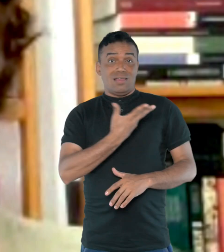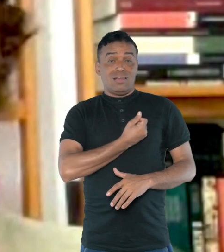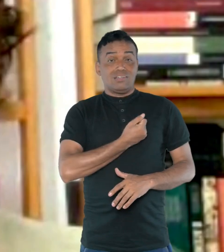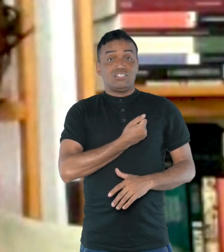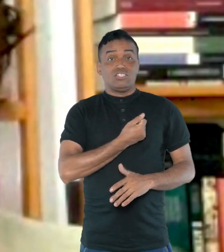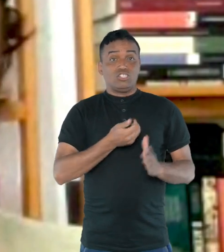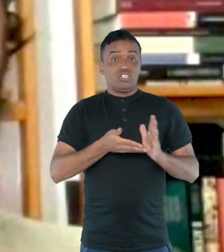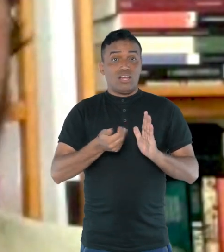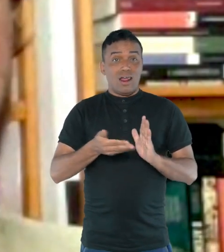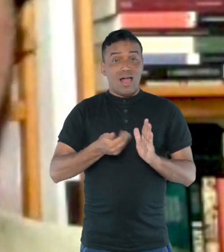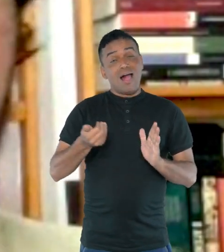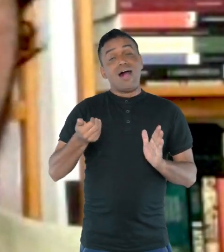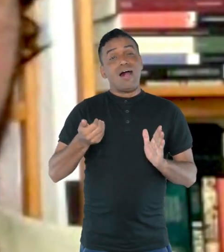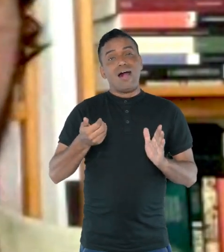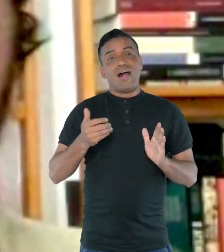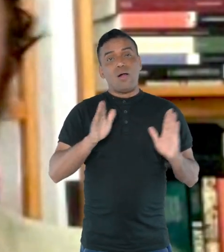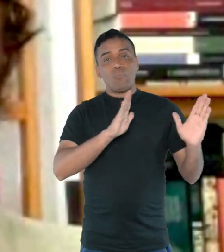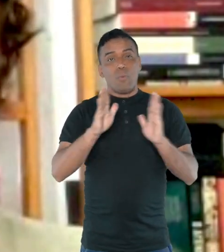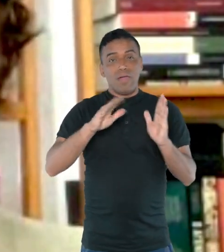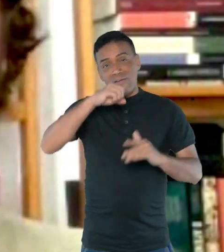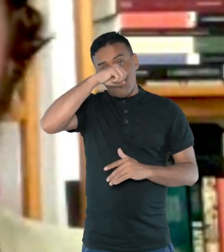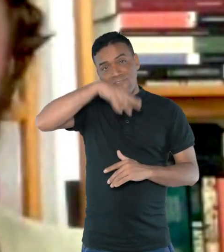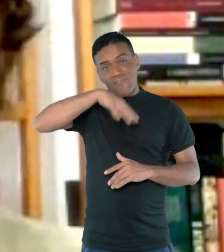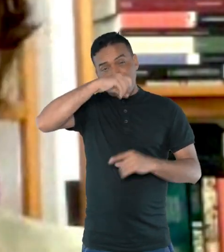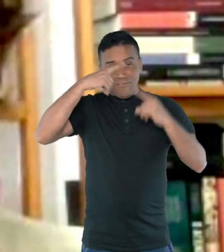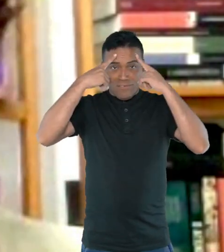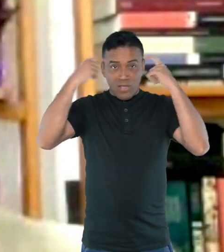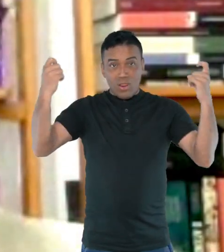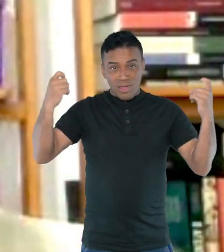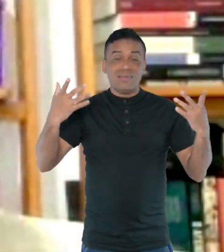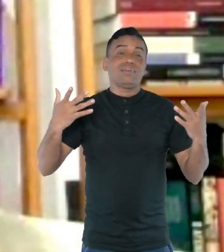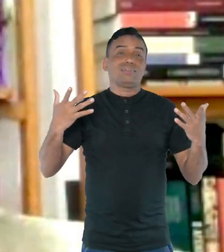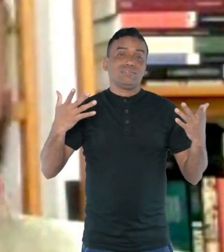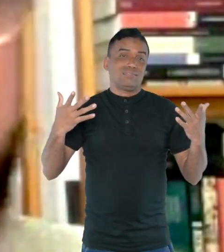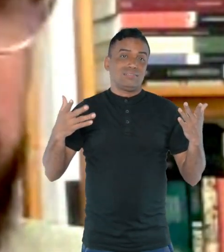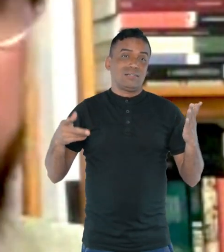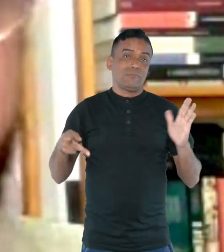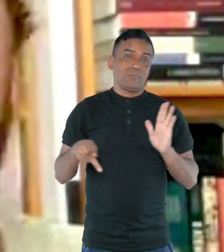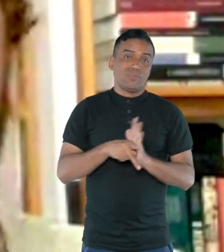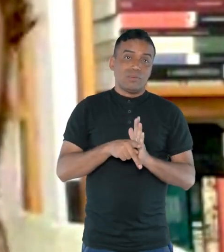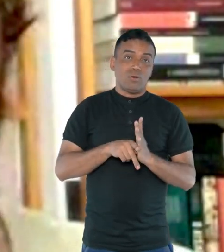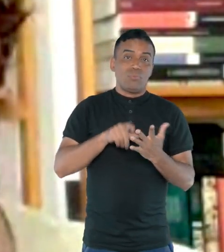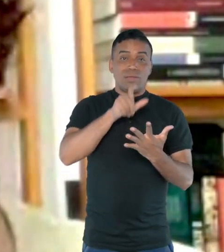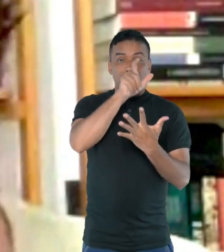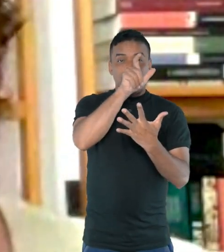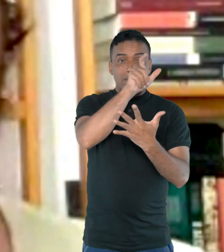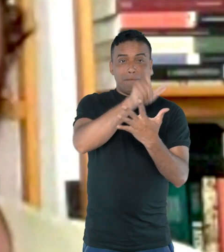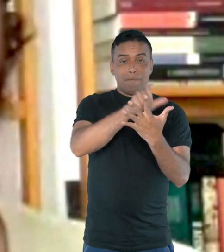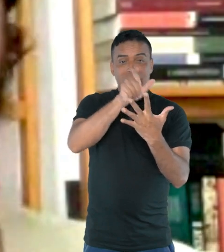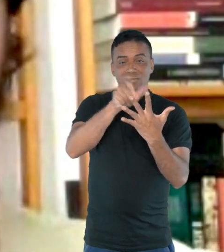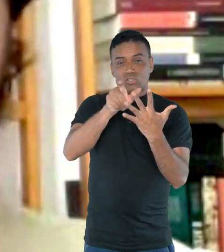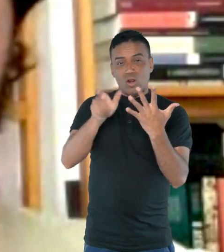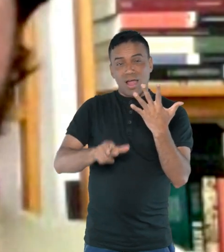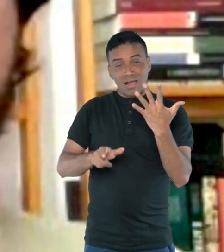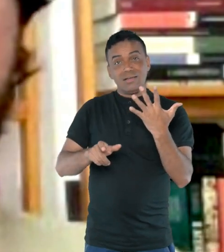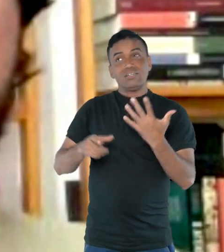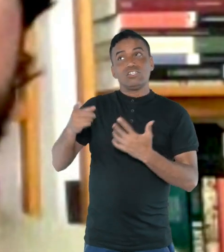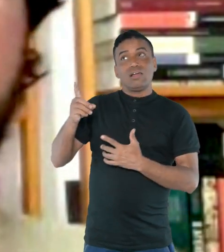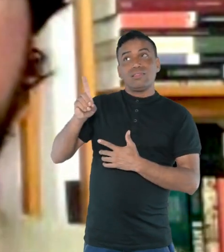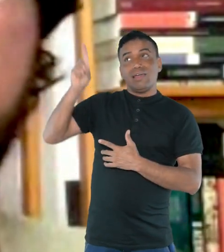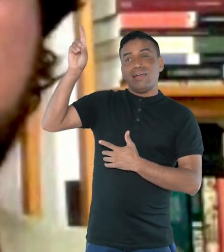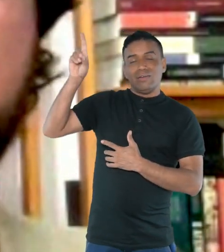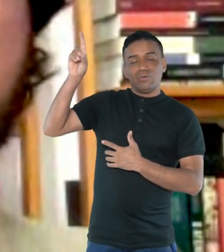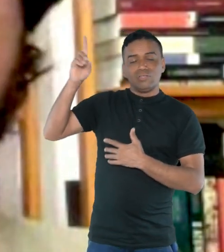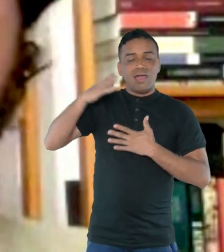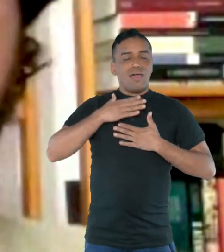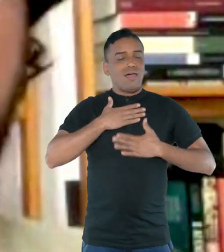ali daquela situação de violência que ele foi acometido, né? Um dos personagens leva um tiro. Enfim, Deus